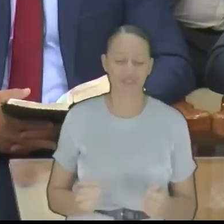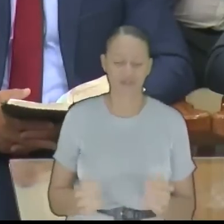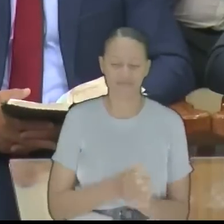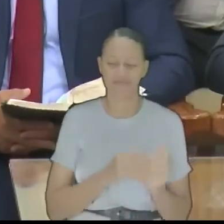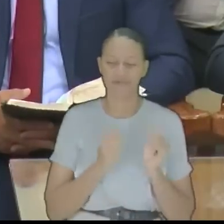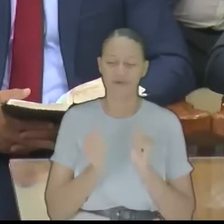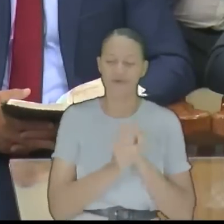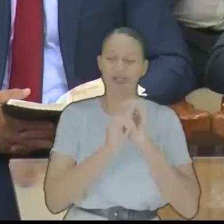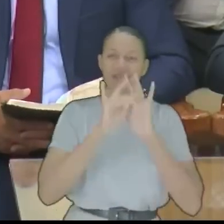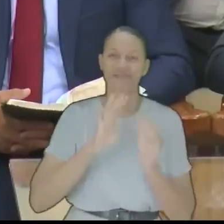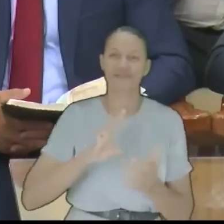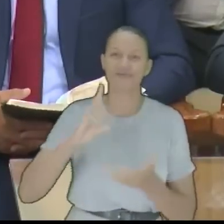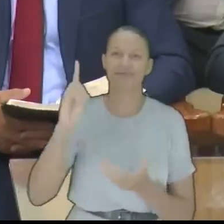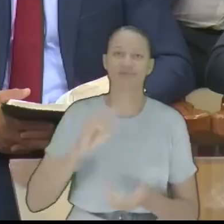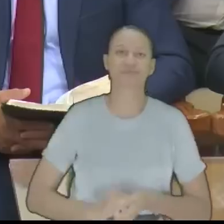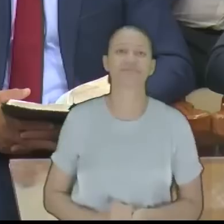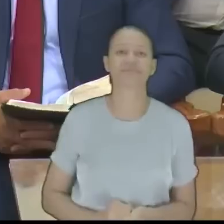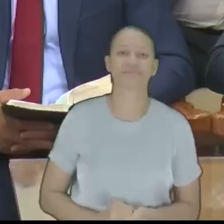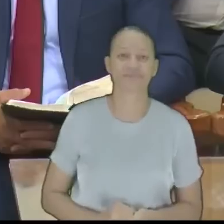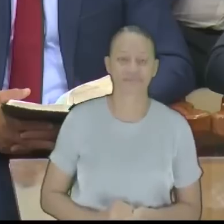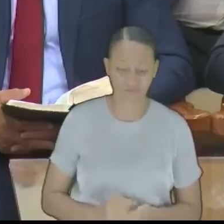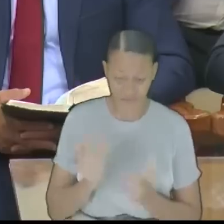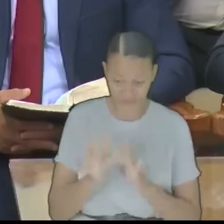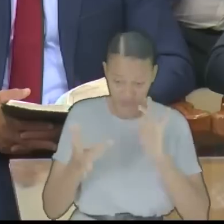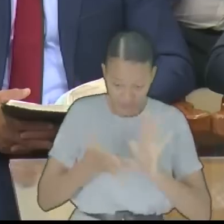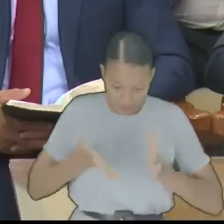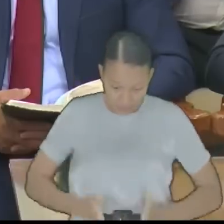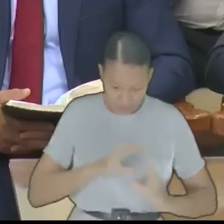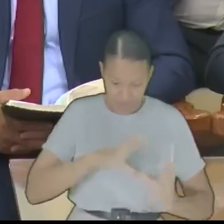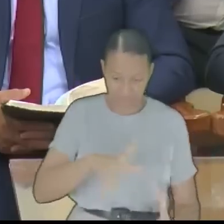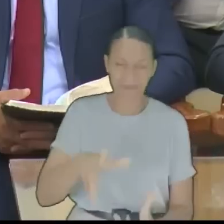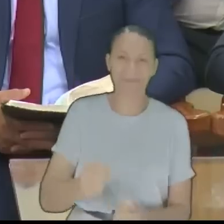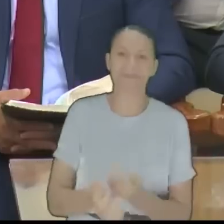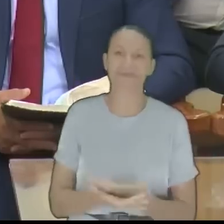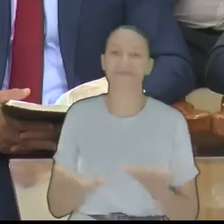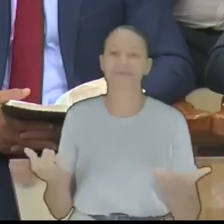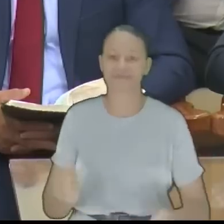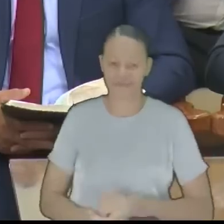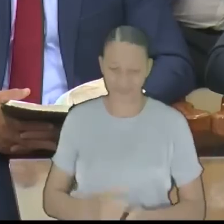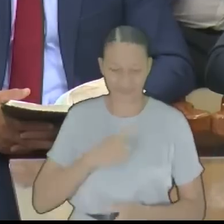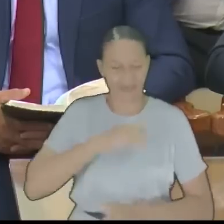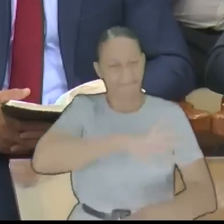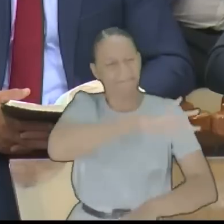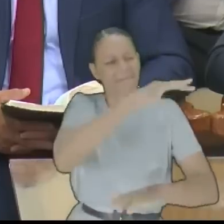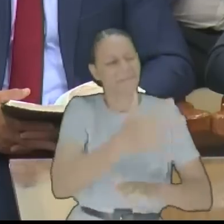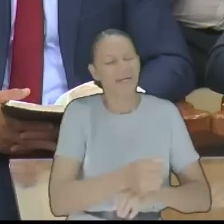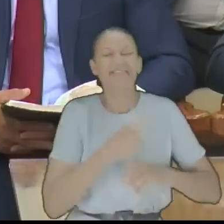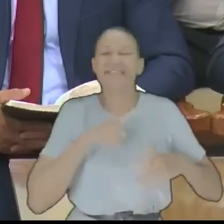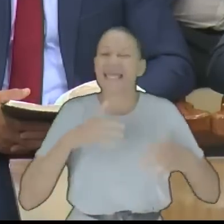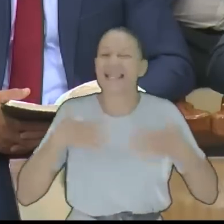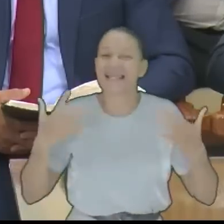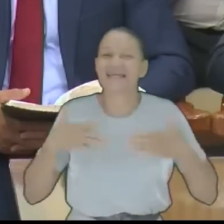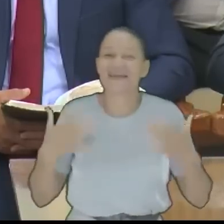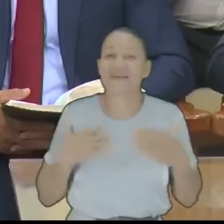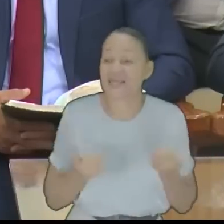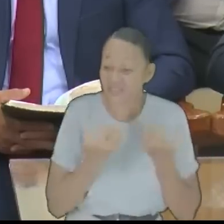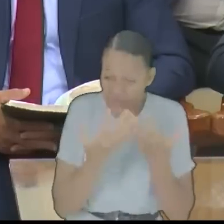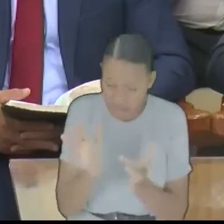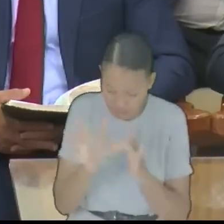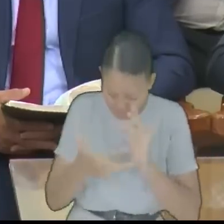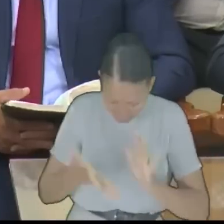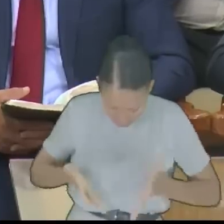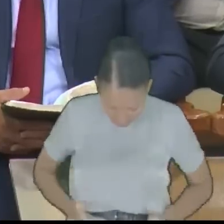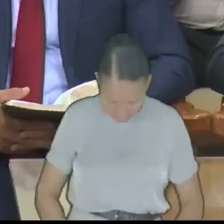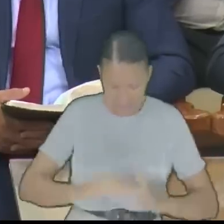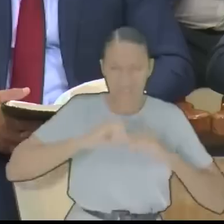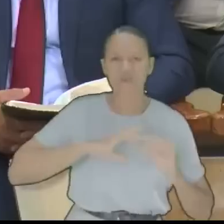Aleluia. Desde que Cristo veio à terra, que os montes têm destilado mosto. Desde que Cristo